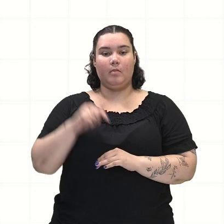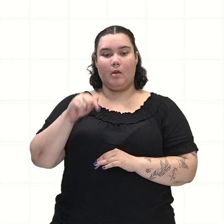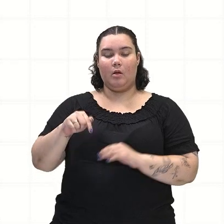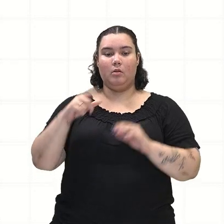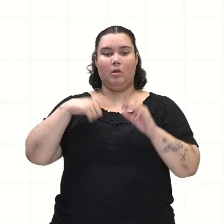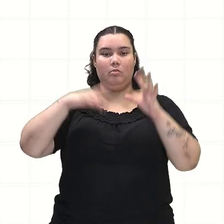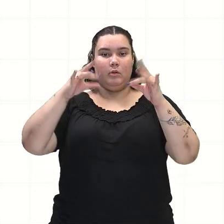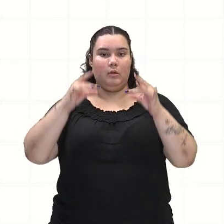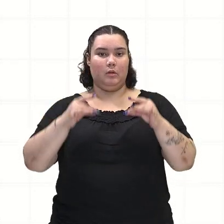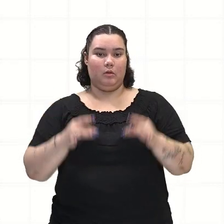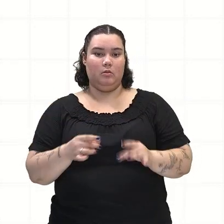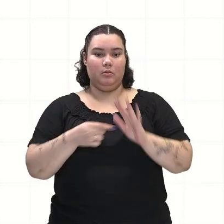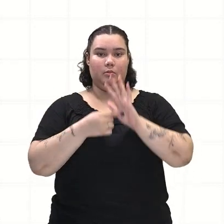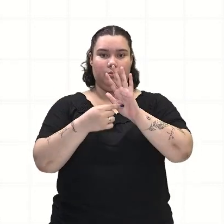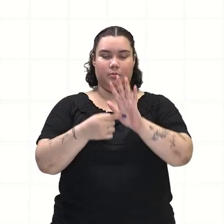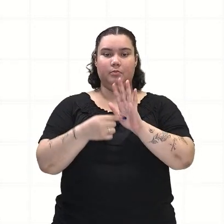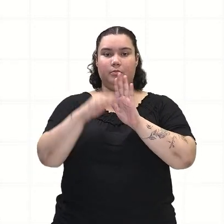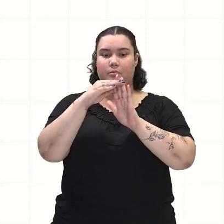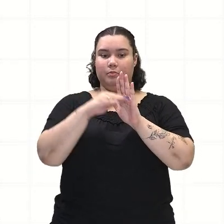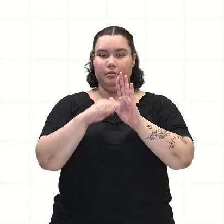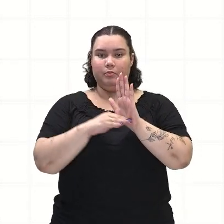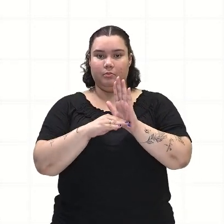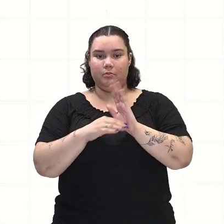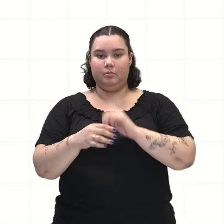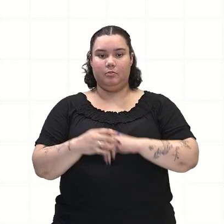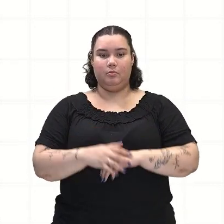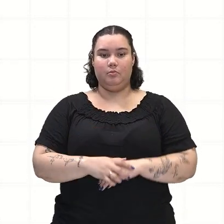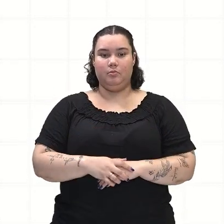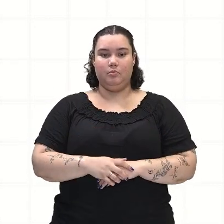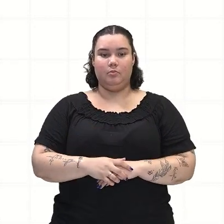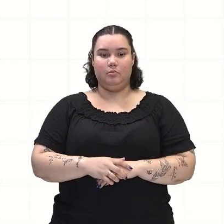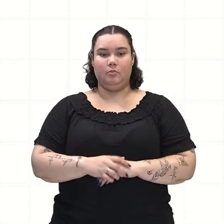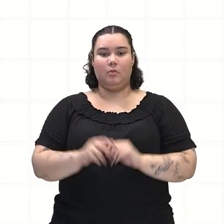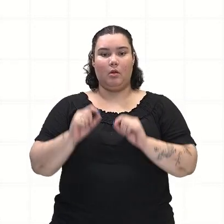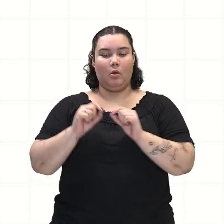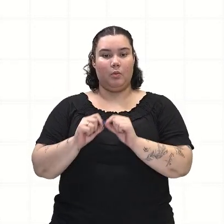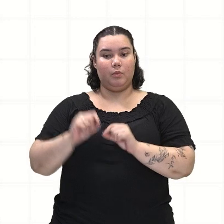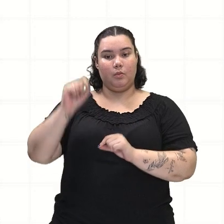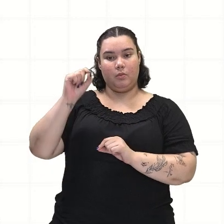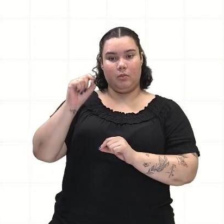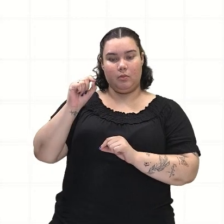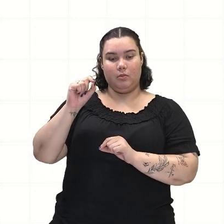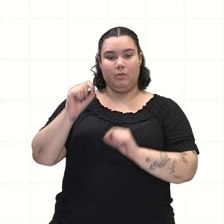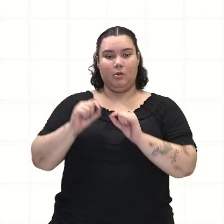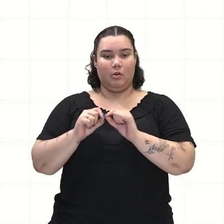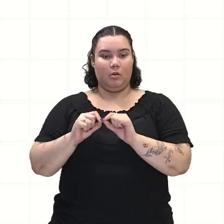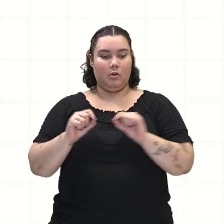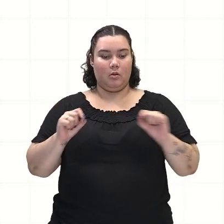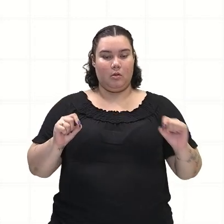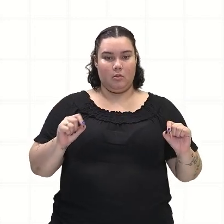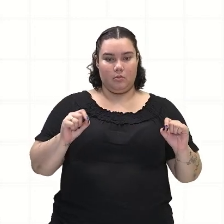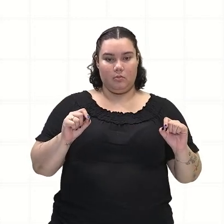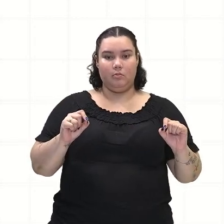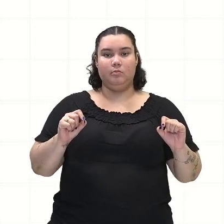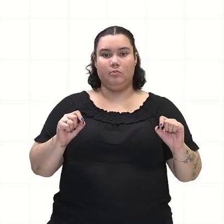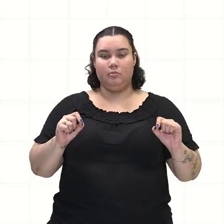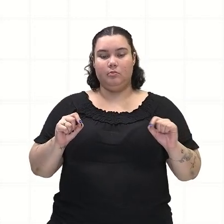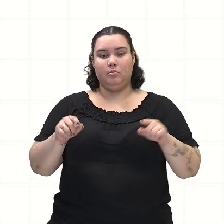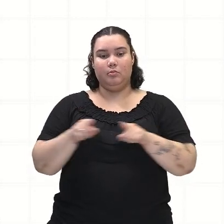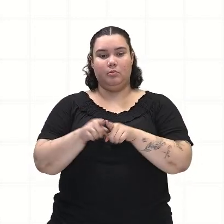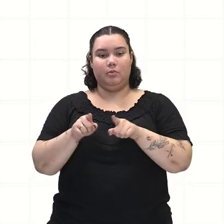já trouxe os valores, né? A altura, a largura e